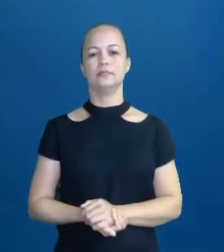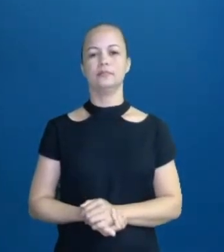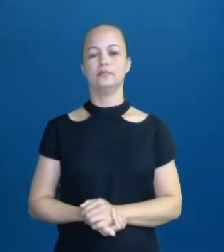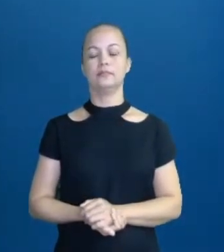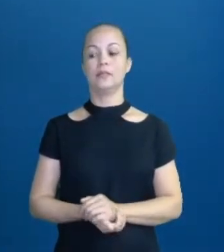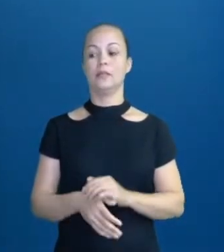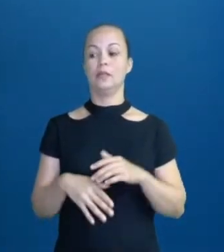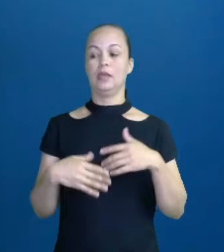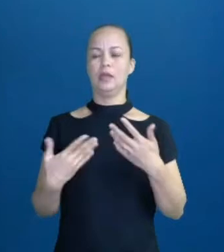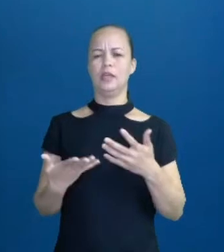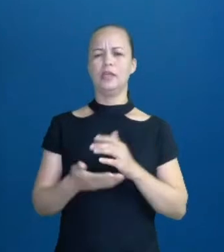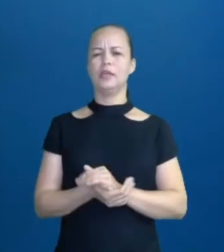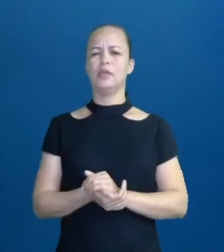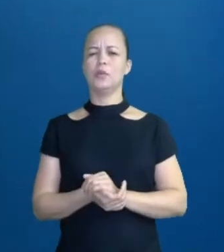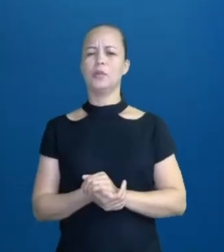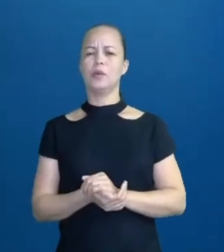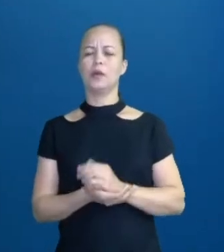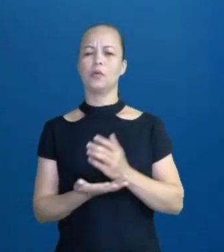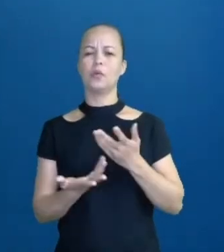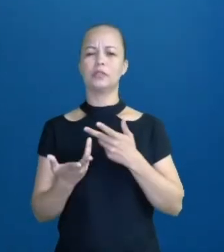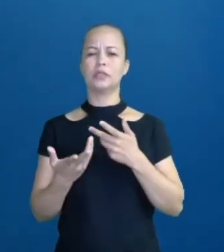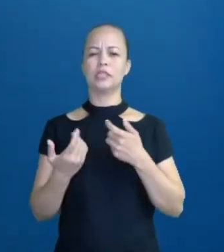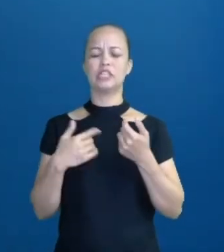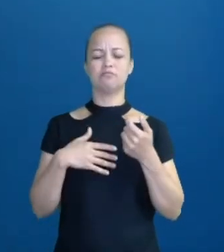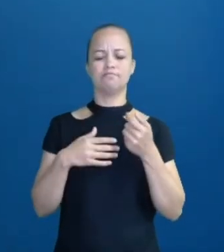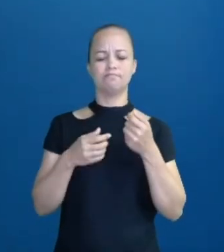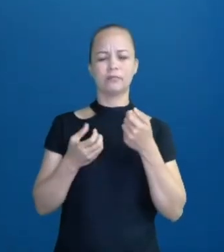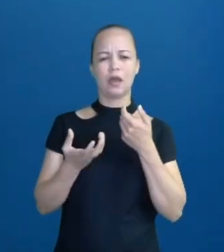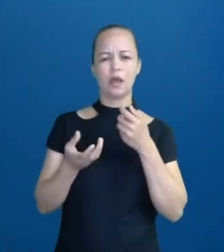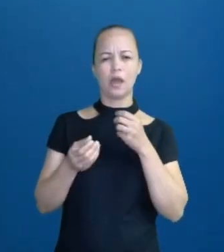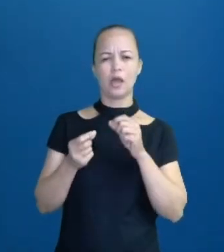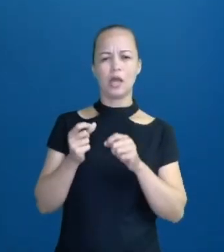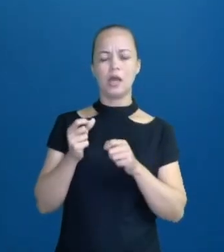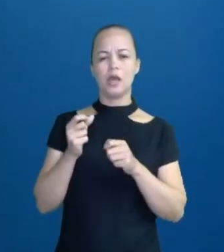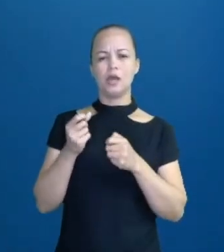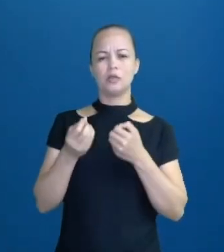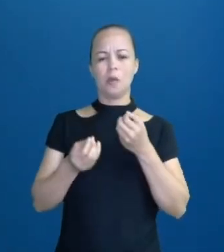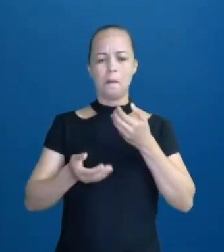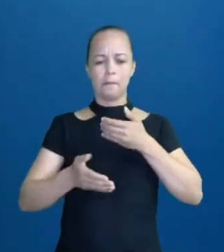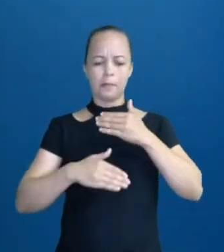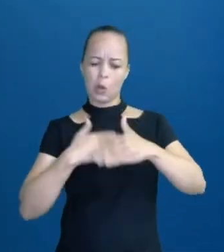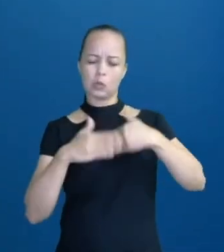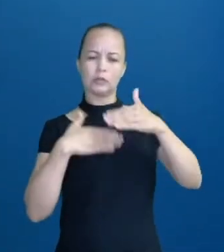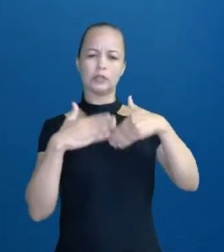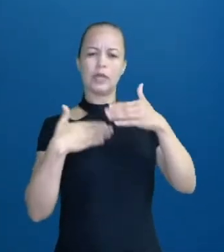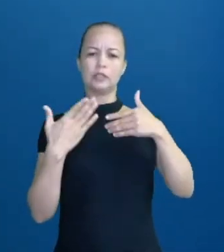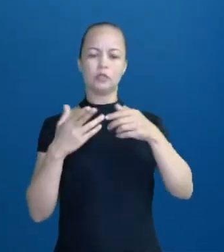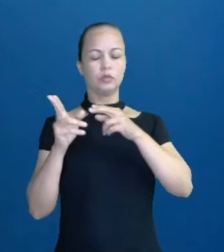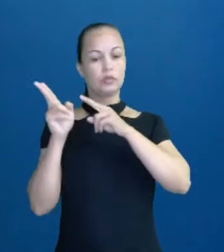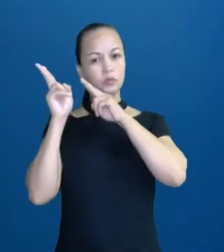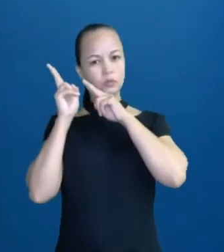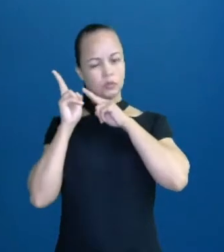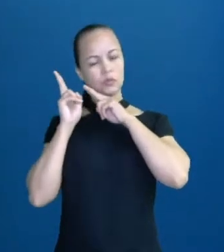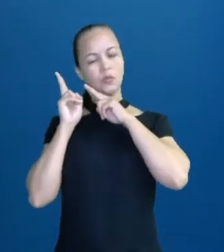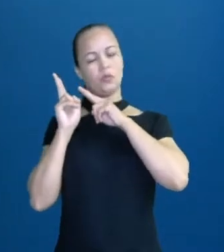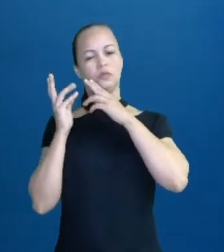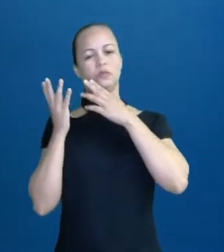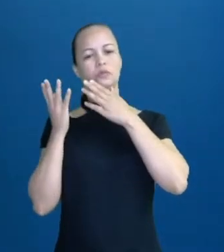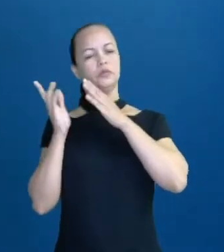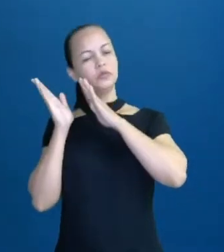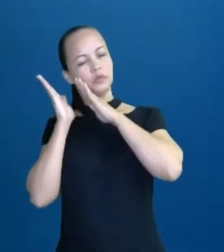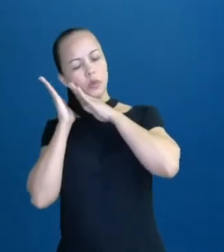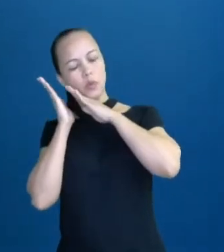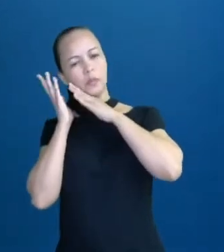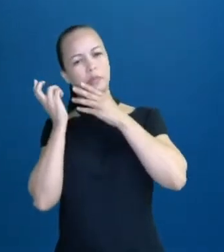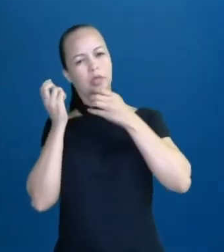E uma coisa que está extremamente associada, né, com esse processo de um sono adequado, também